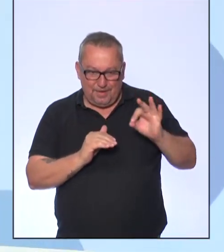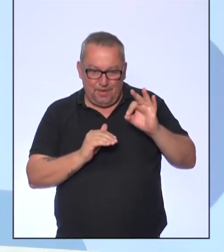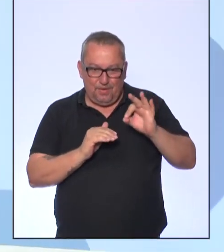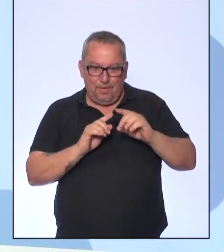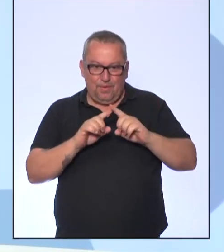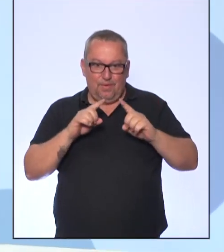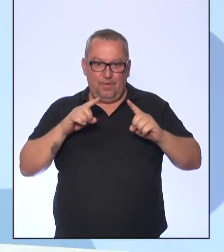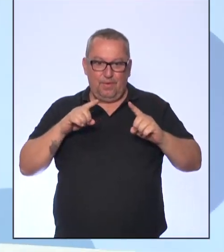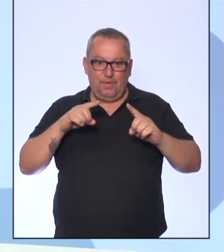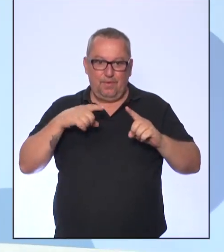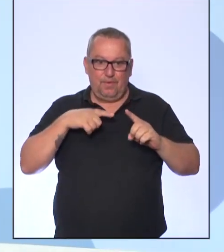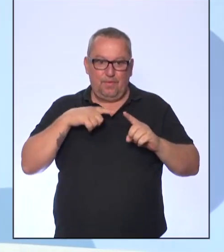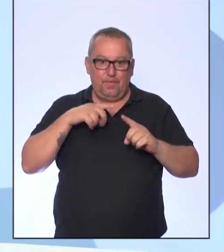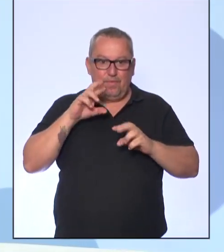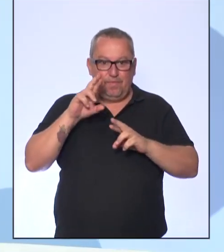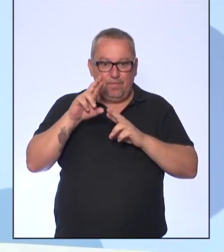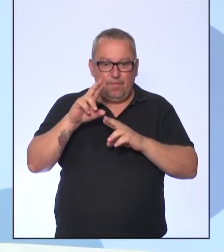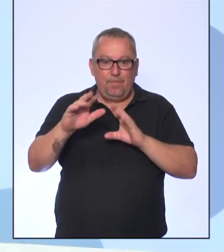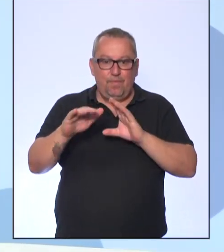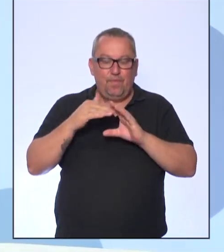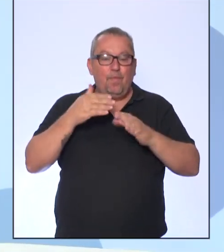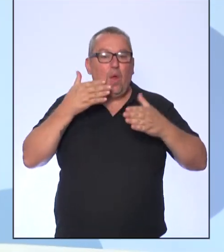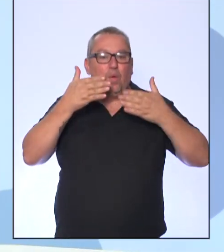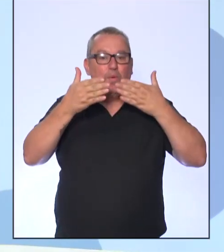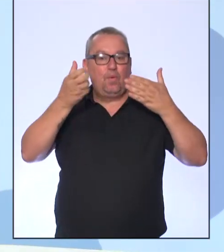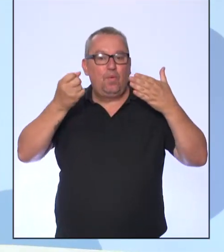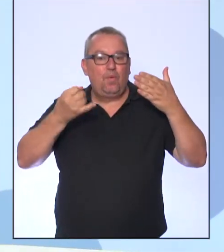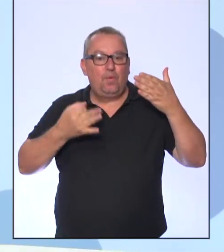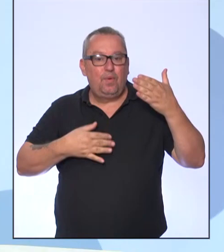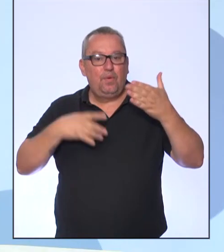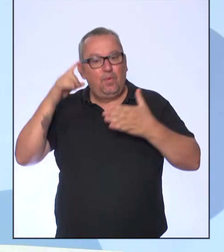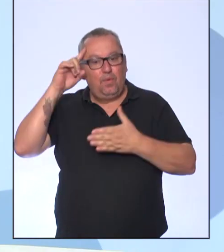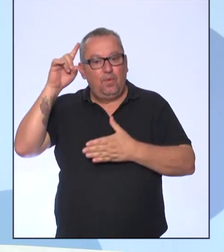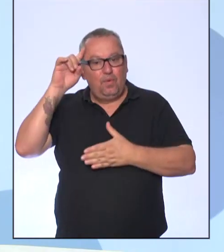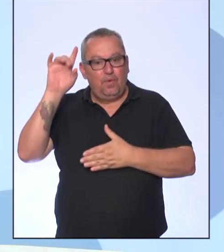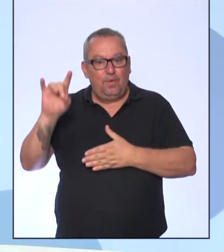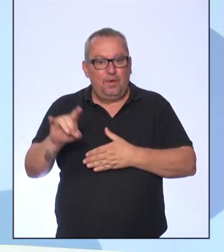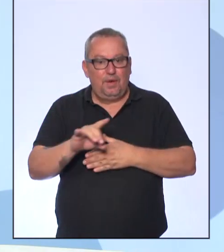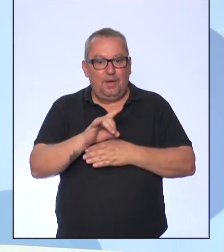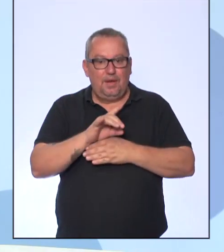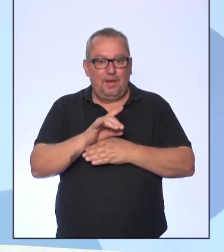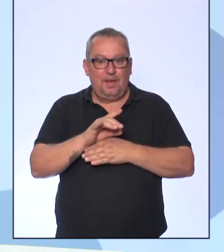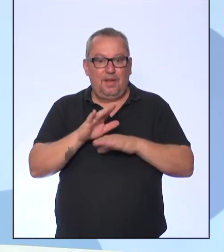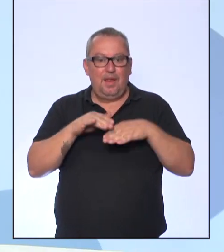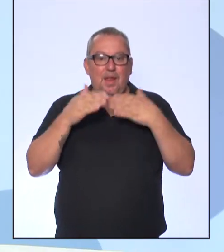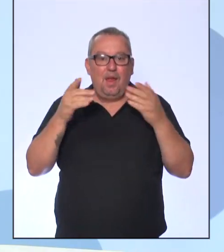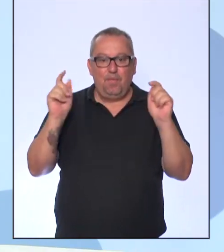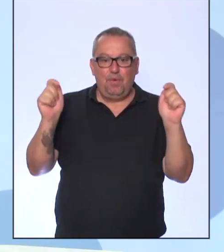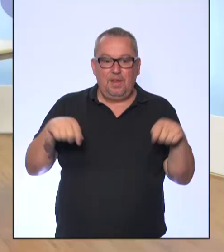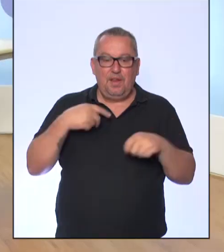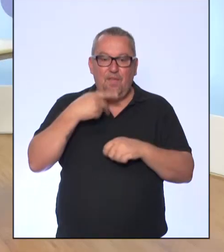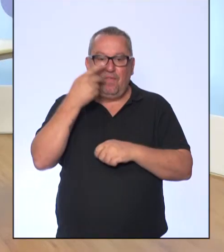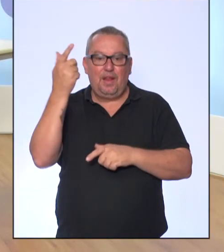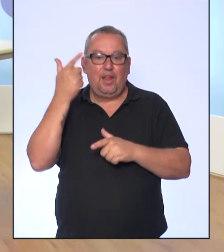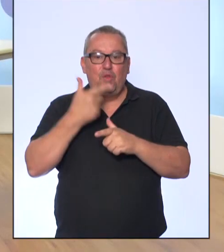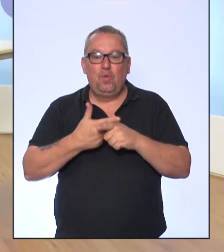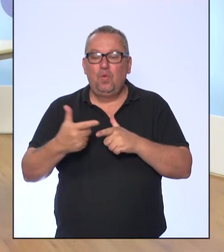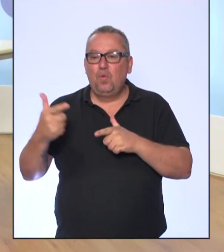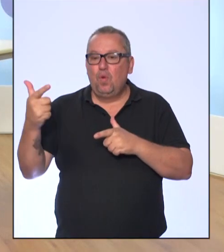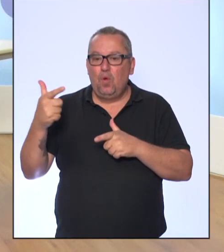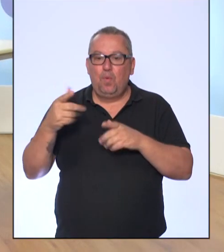que eu esperei que eles fossem responder aí já no chat? Que eles associassem isso no cotidiano deles. Então, eles poderiam falar sobre